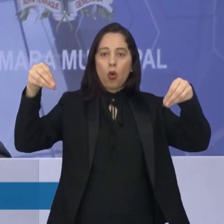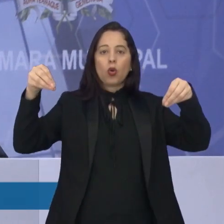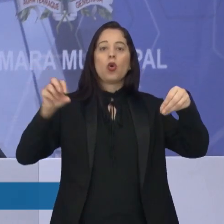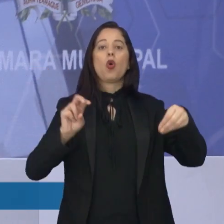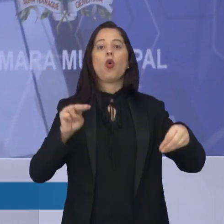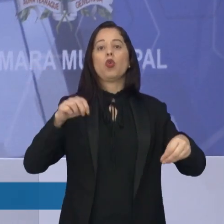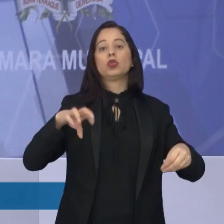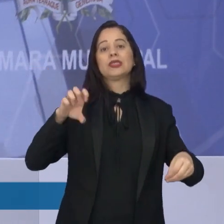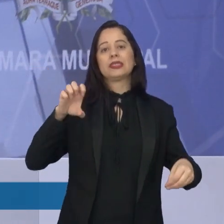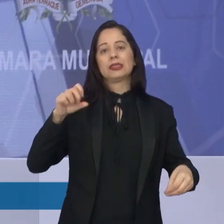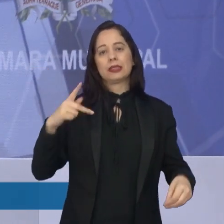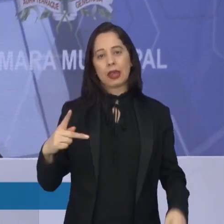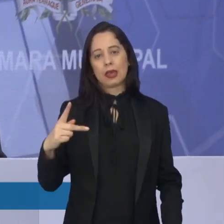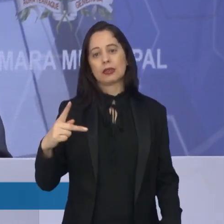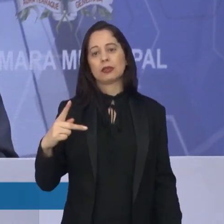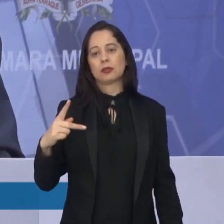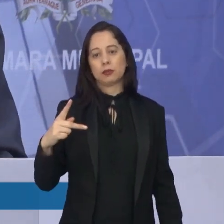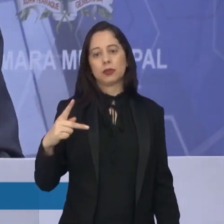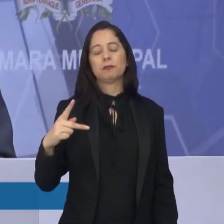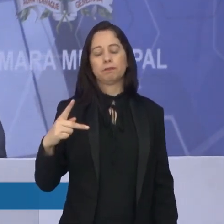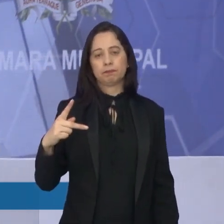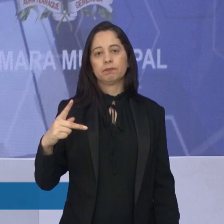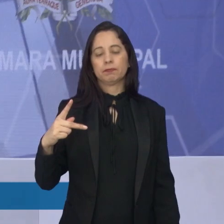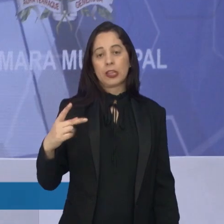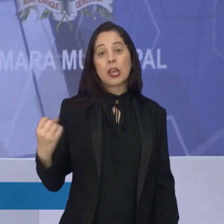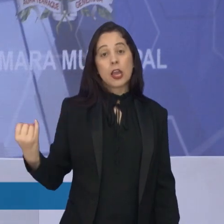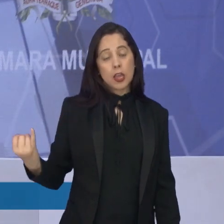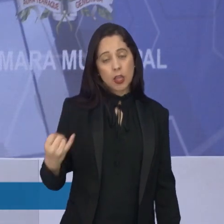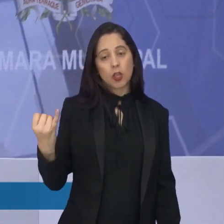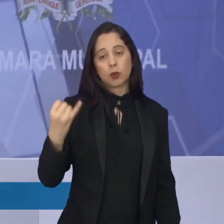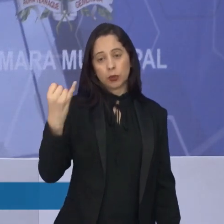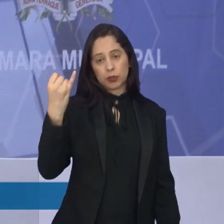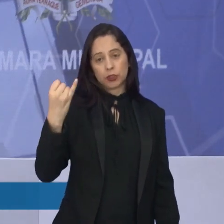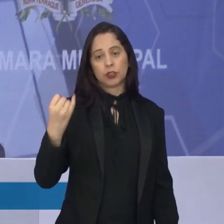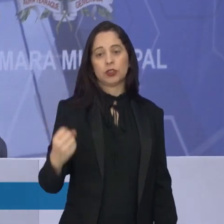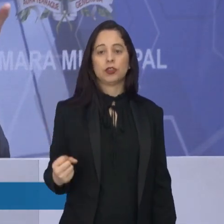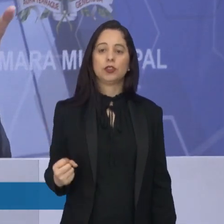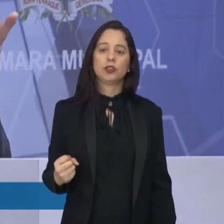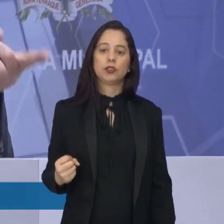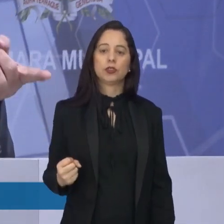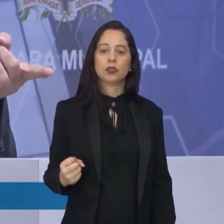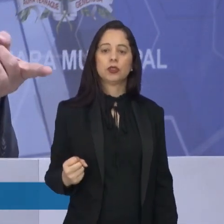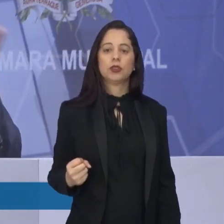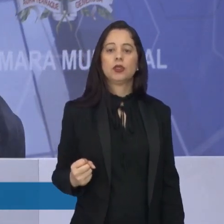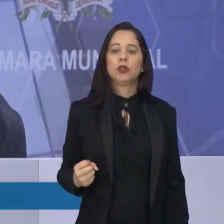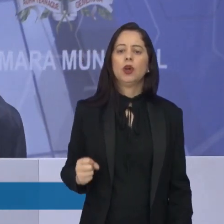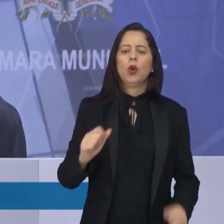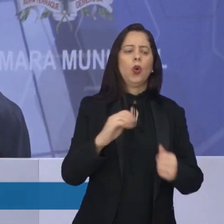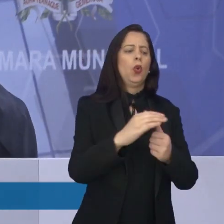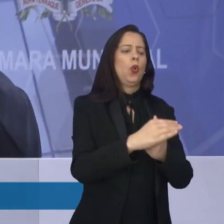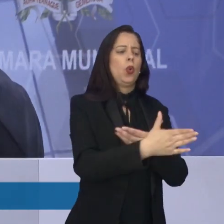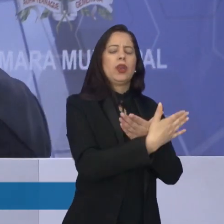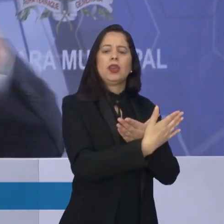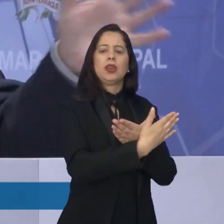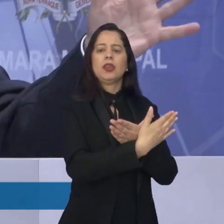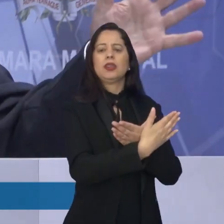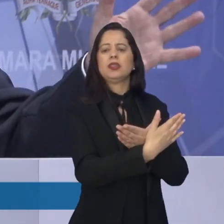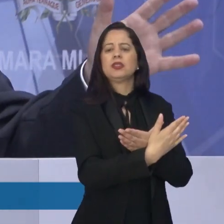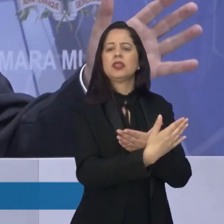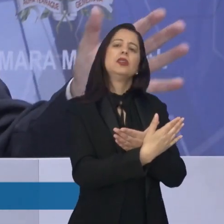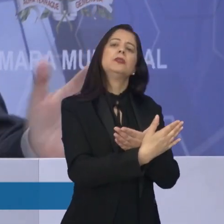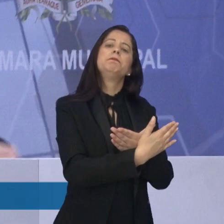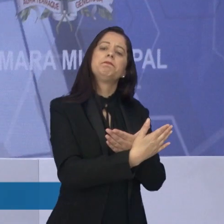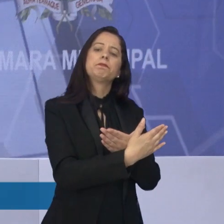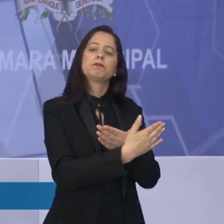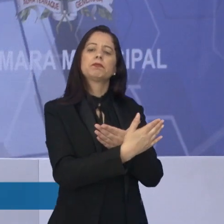que ganhem a dimensão e a importância que a cidade merece. Sobre o ITA, talvez a última preocupação, e